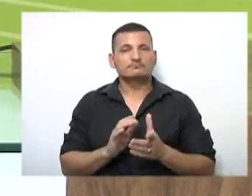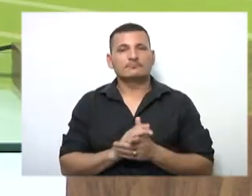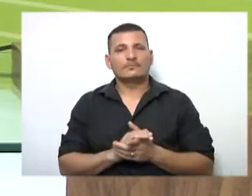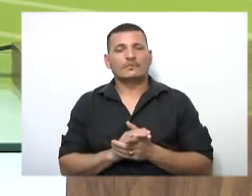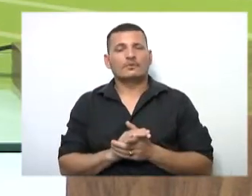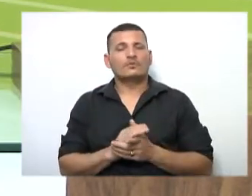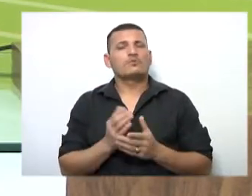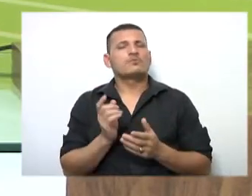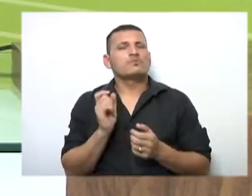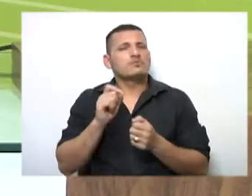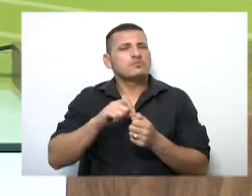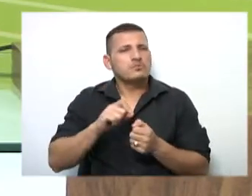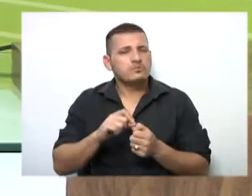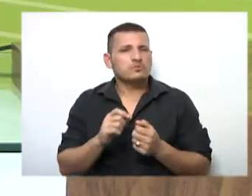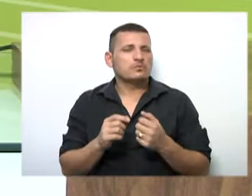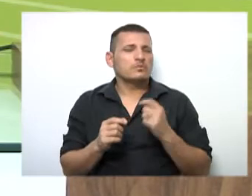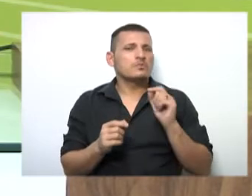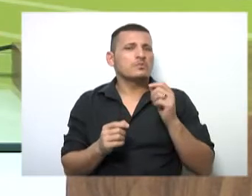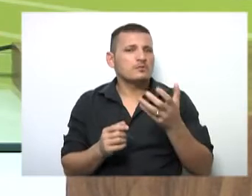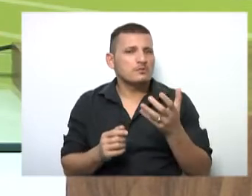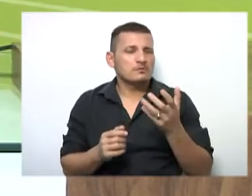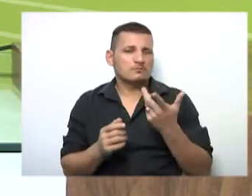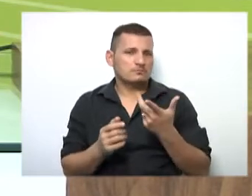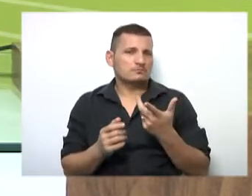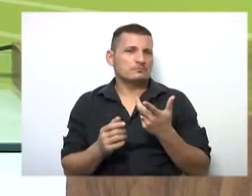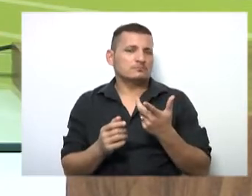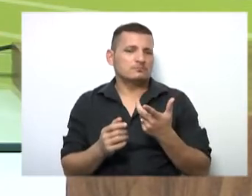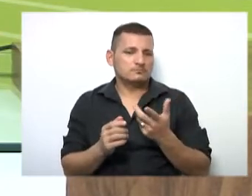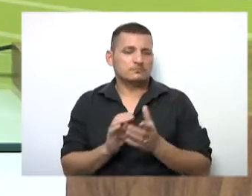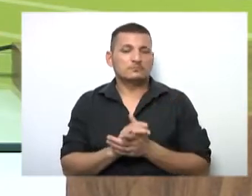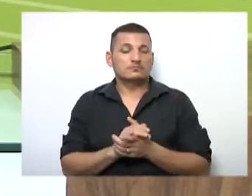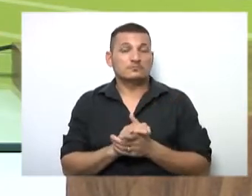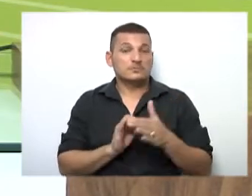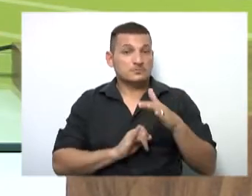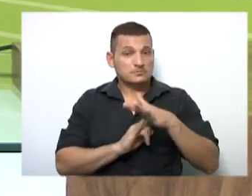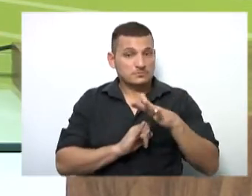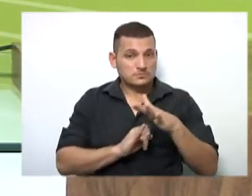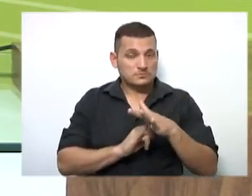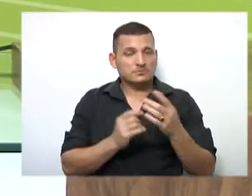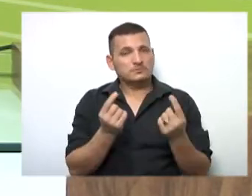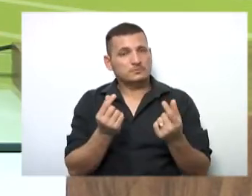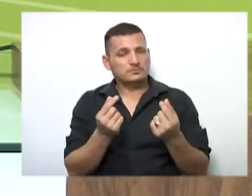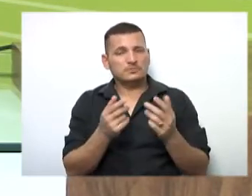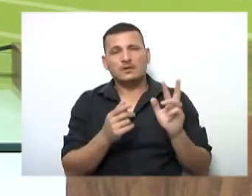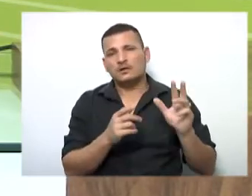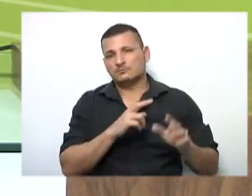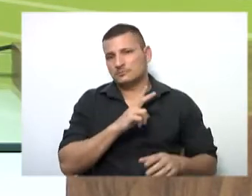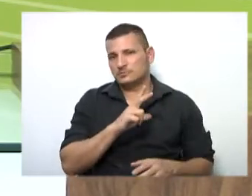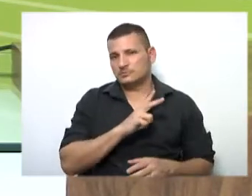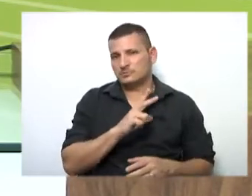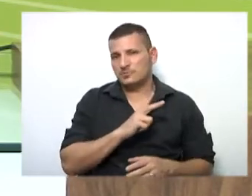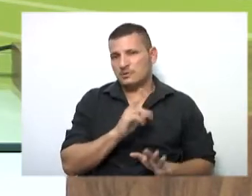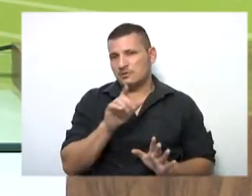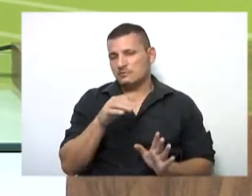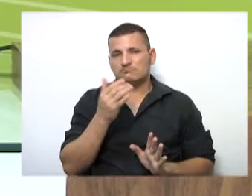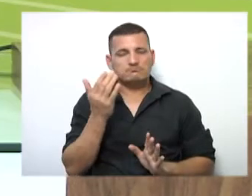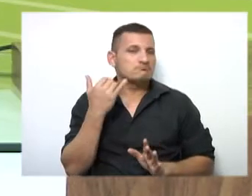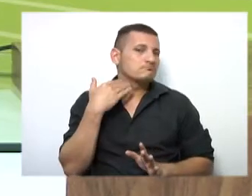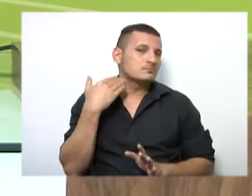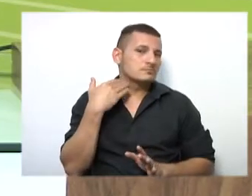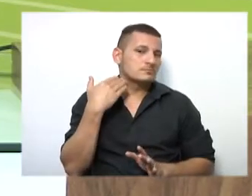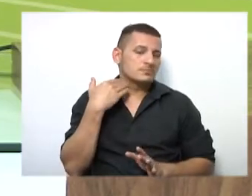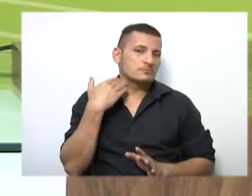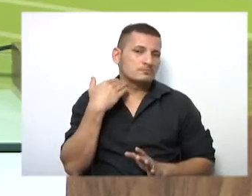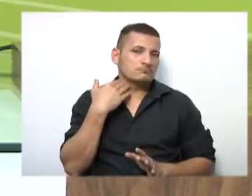intenção, entre o intuito das instituições financeiras. Quando a gente fala de uma instituição financeira convencional, e aí eu estou falando de um banco normal, o banco que